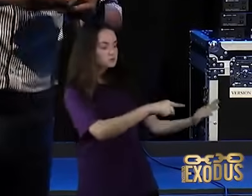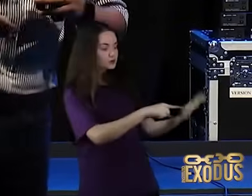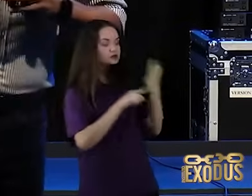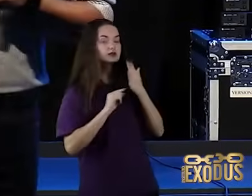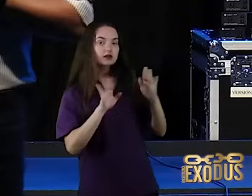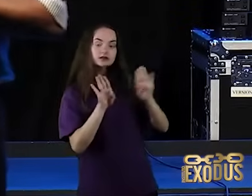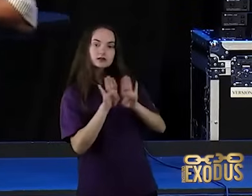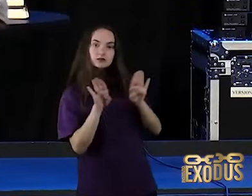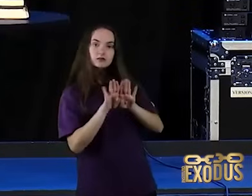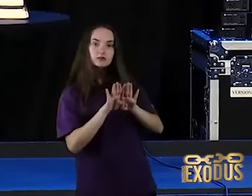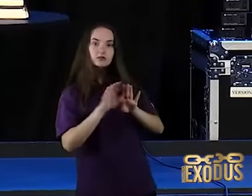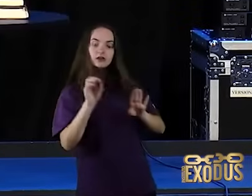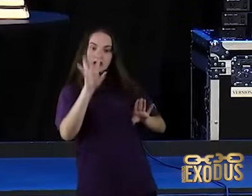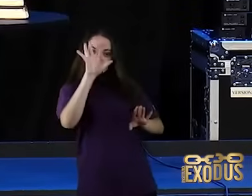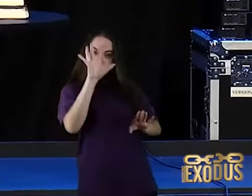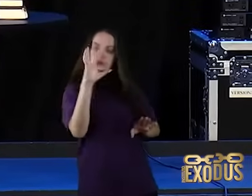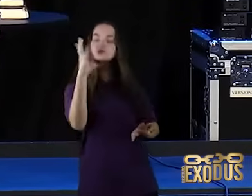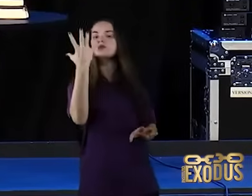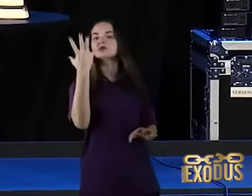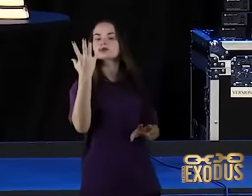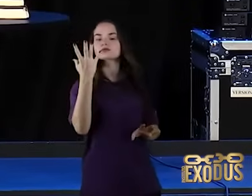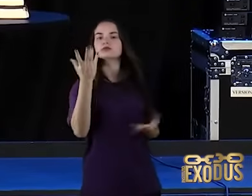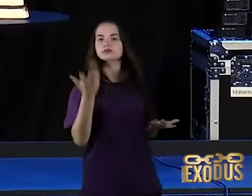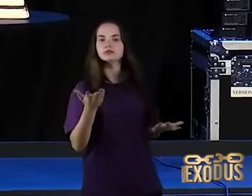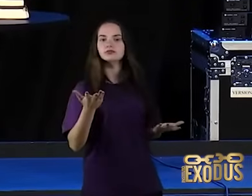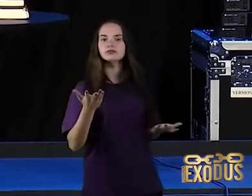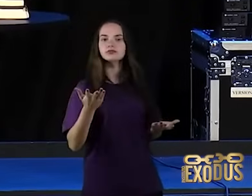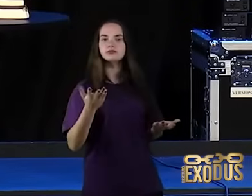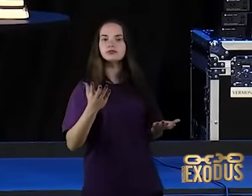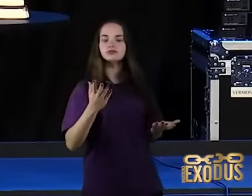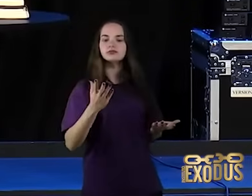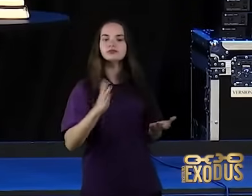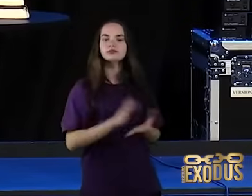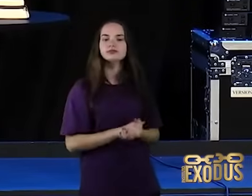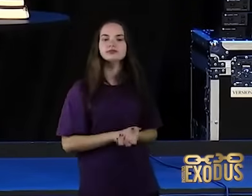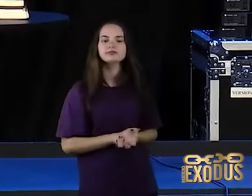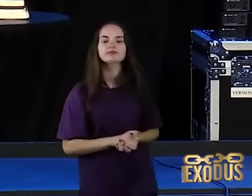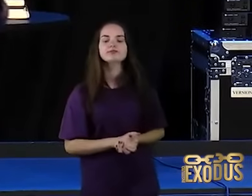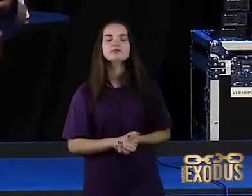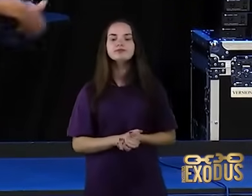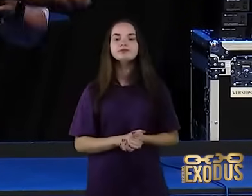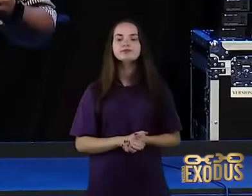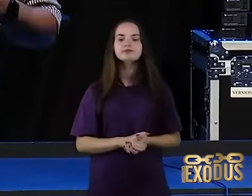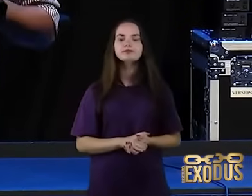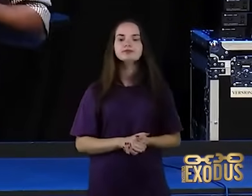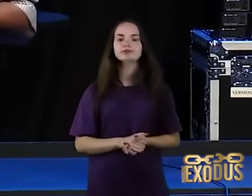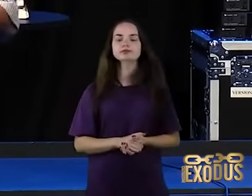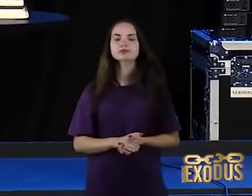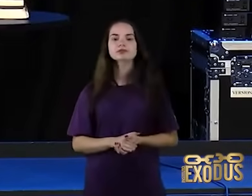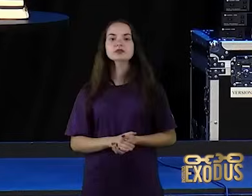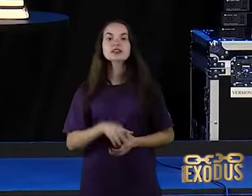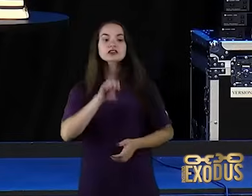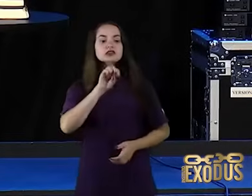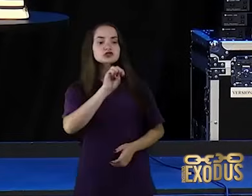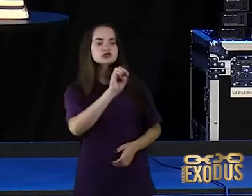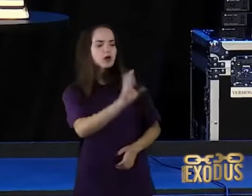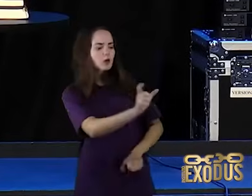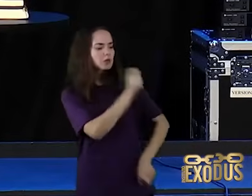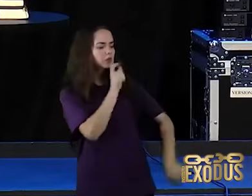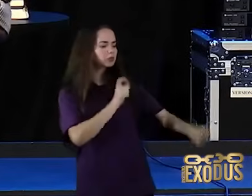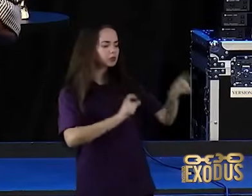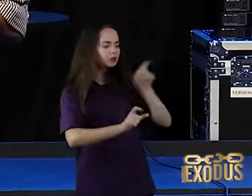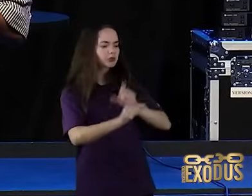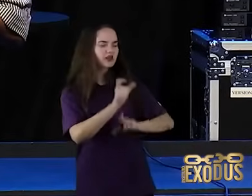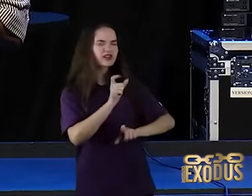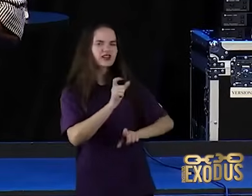você fez você fez diferente você alcançou um resultado diferente porque a crítica sem solução é só a maneira de eu